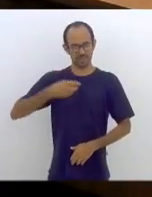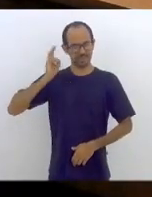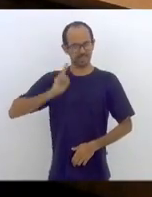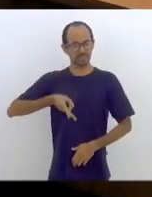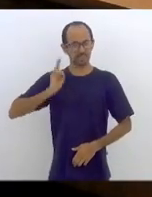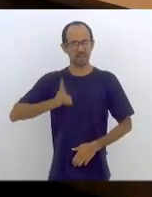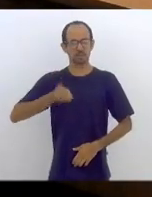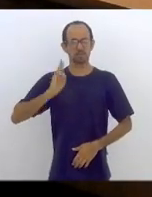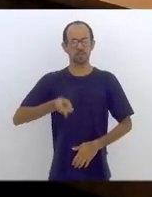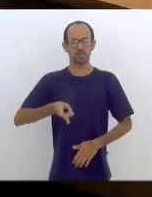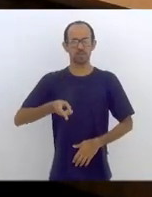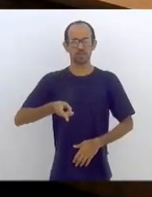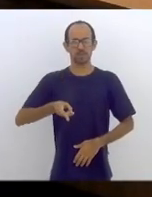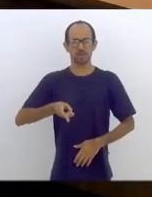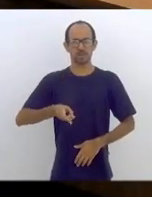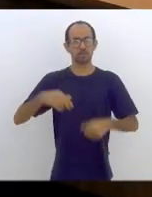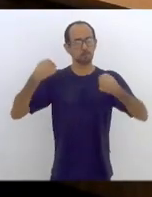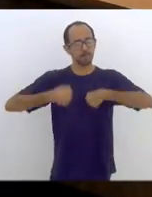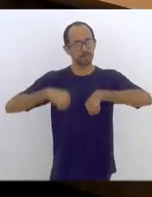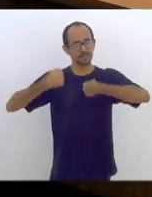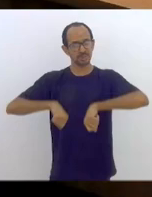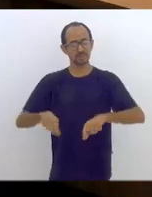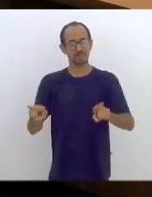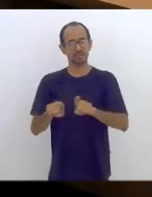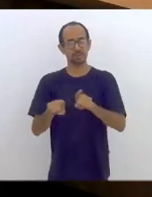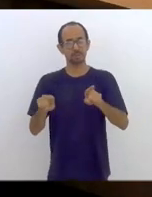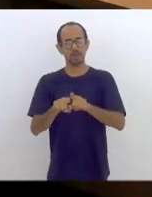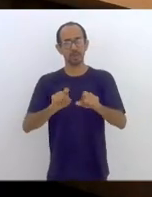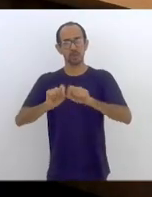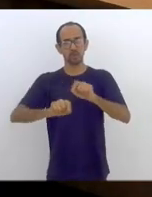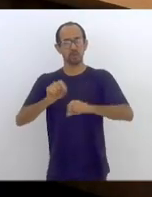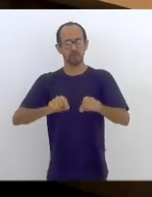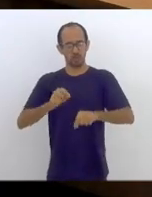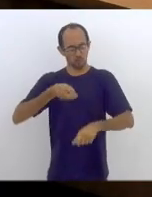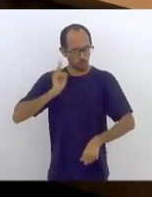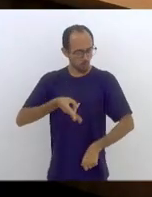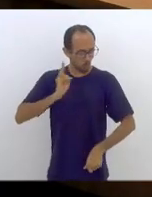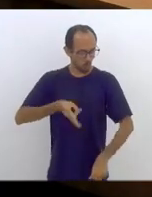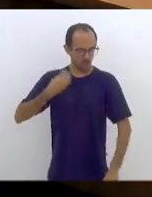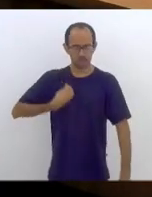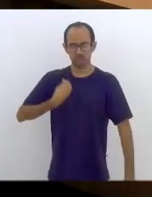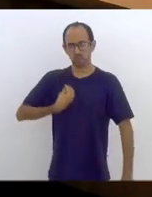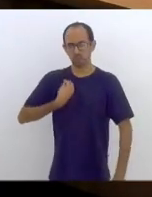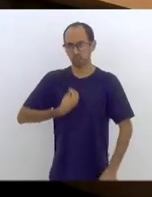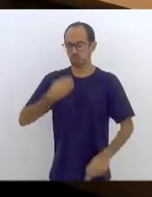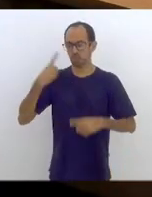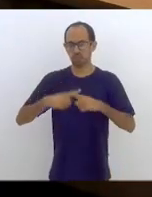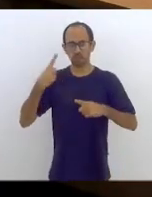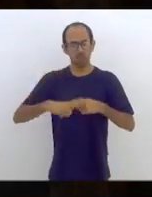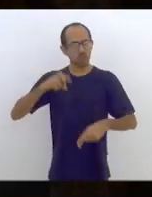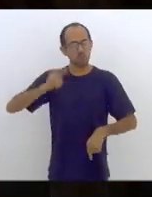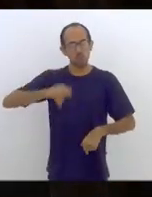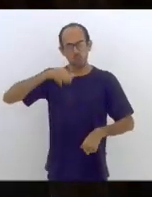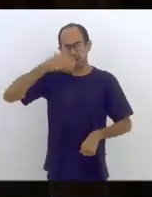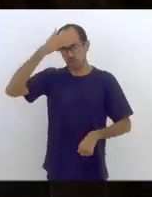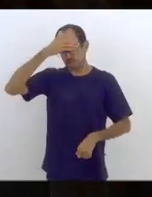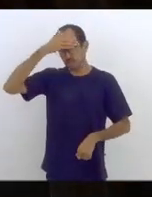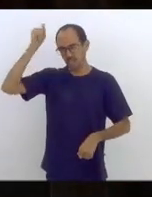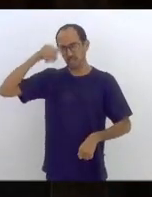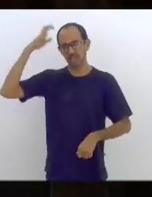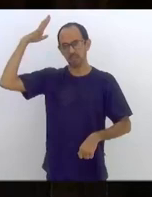sempre e ela precisa existir. Que nunca ninguém esqueça